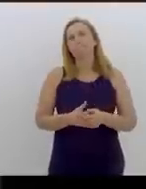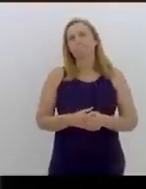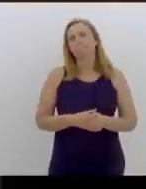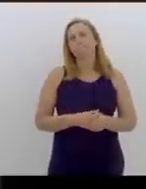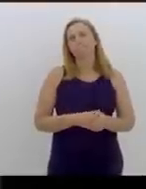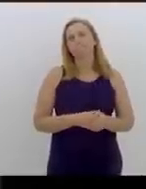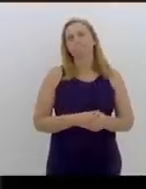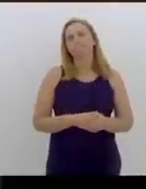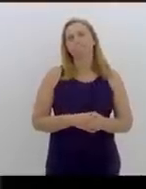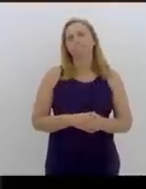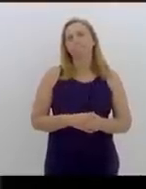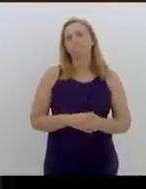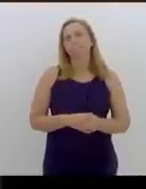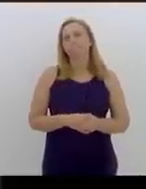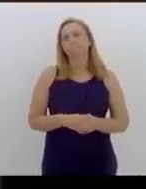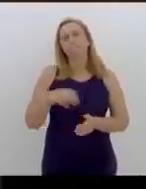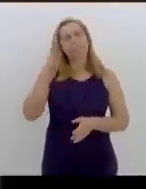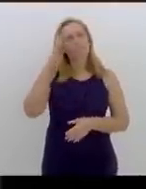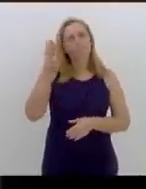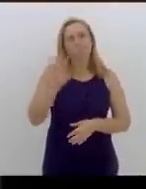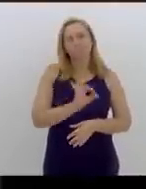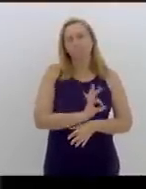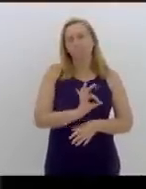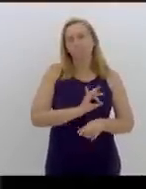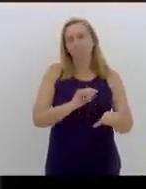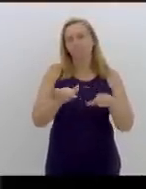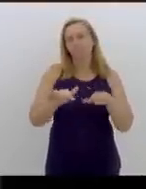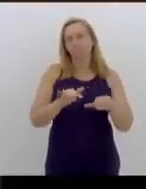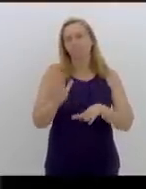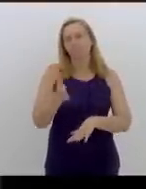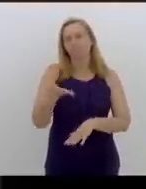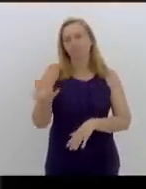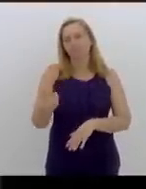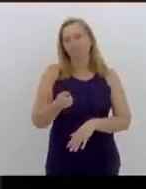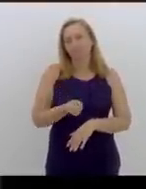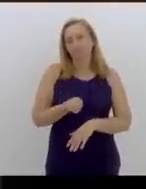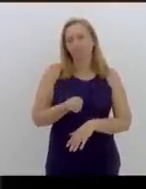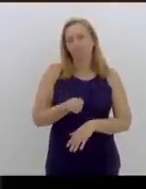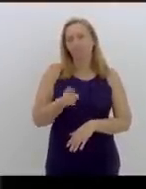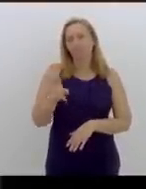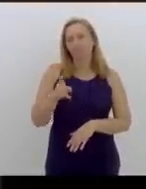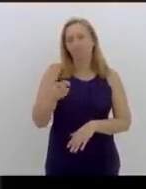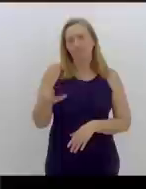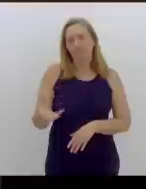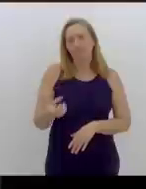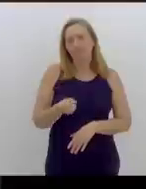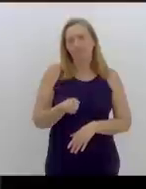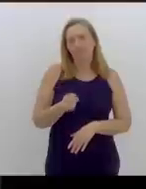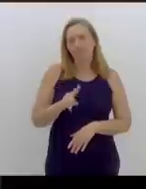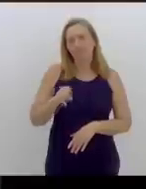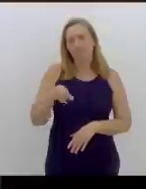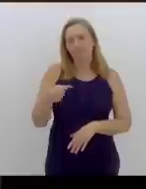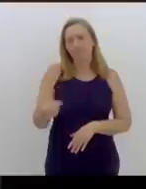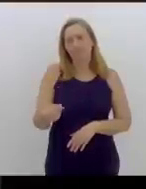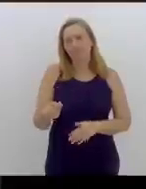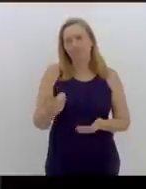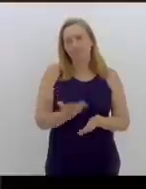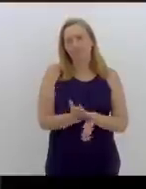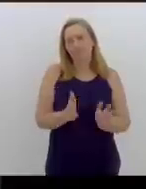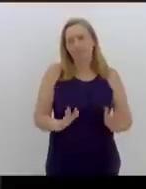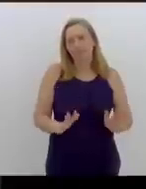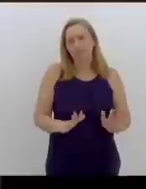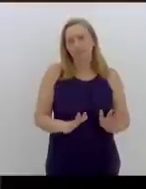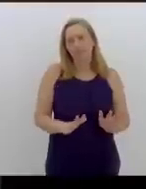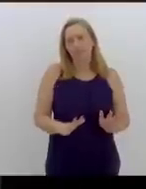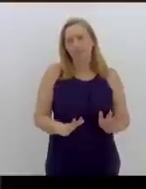dos ativos principalmente porque já recebem e você receber e deixar de receber é pior